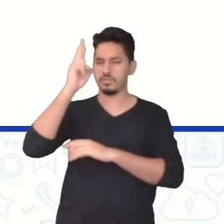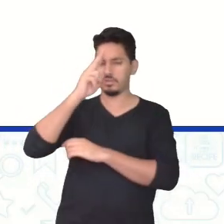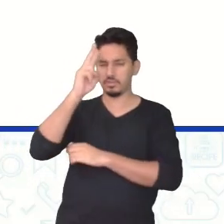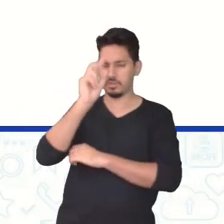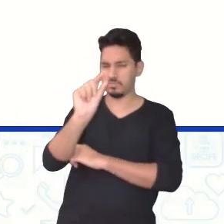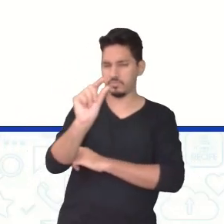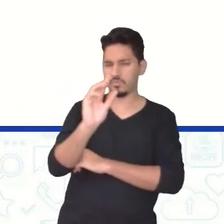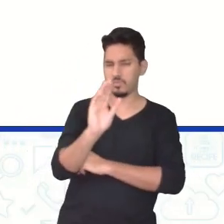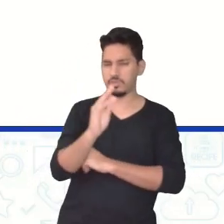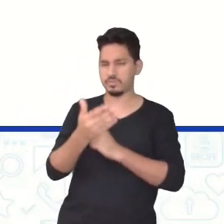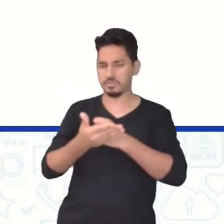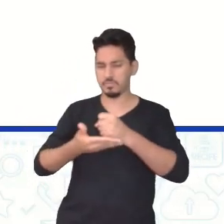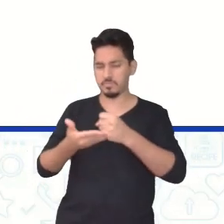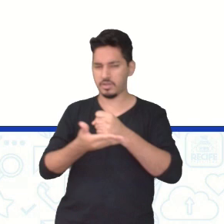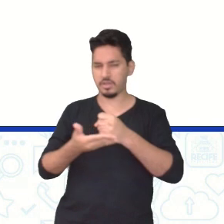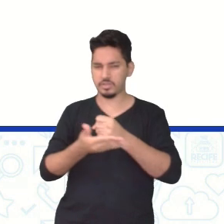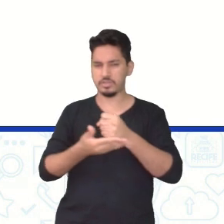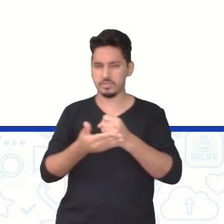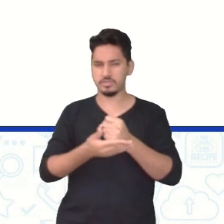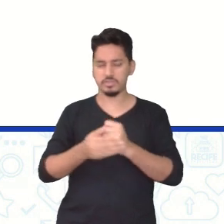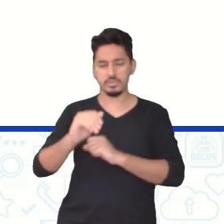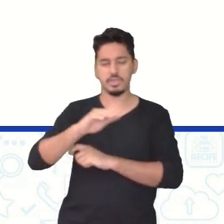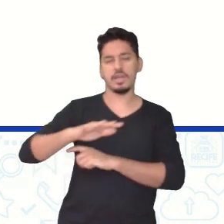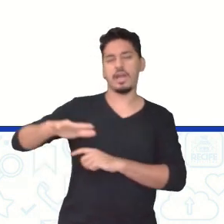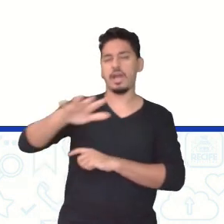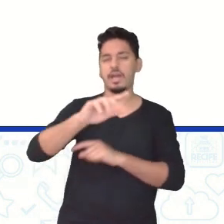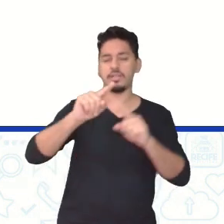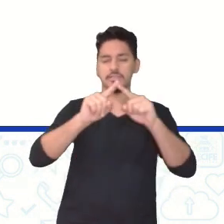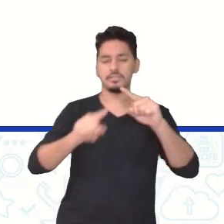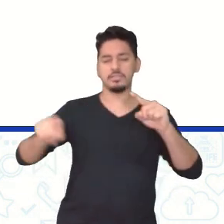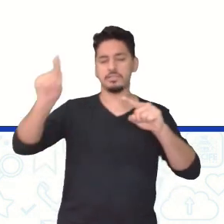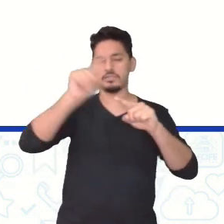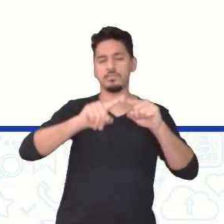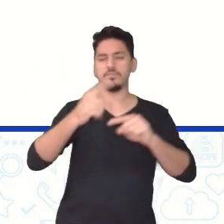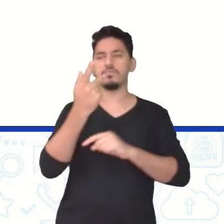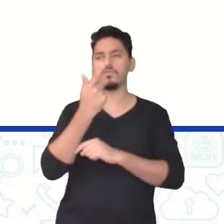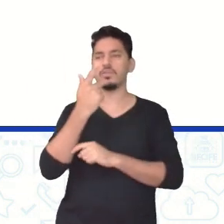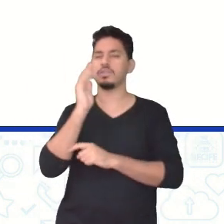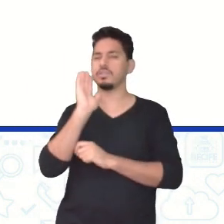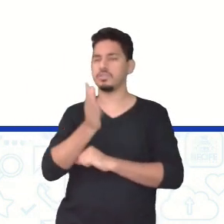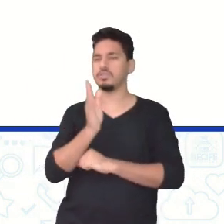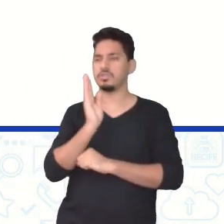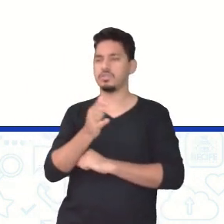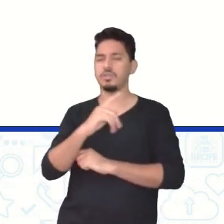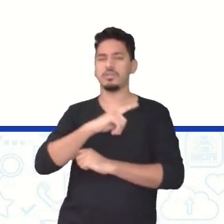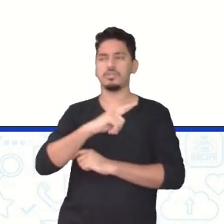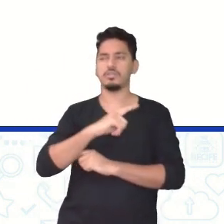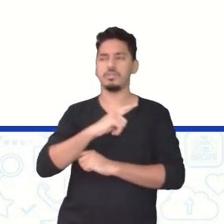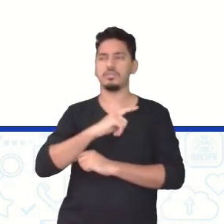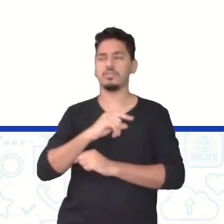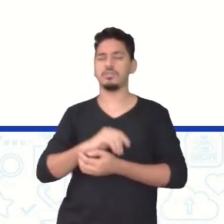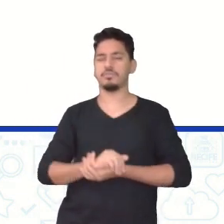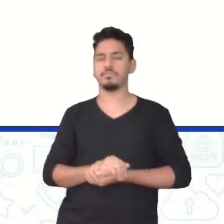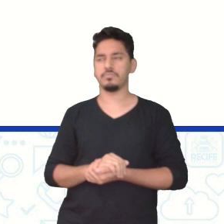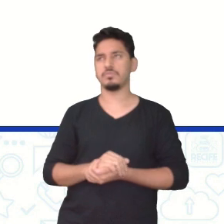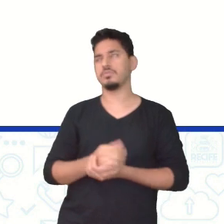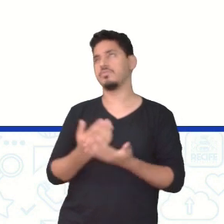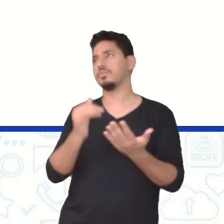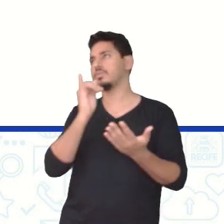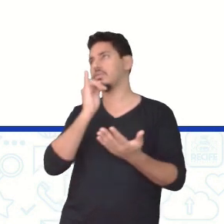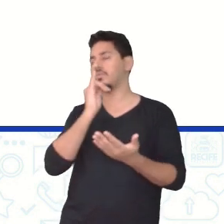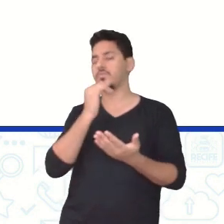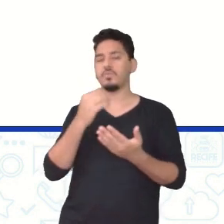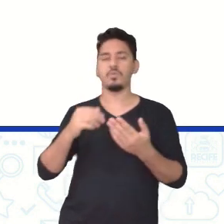pouquinho dessa base, dessa aula de áreas do círculo? Quando eu falei para vocês já a respeito, quando você tinha uma fomezinha, ia comer uma pizza,